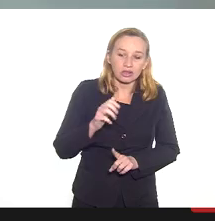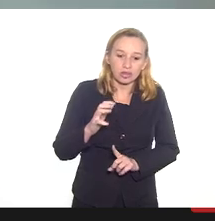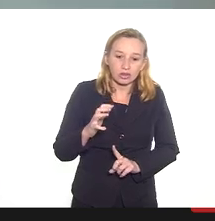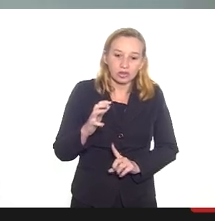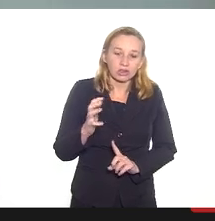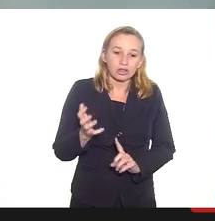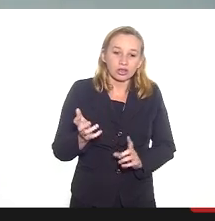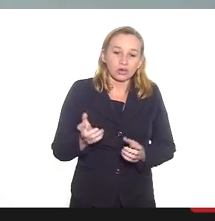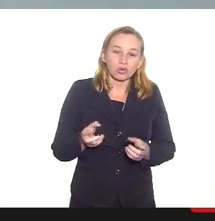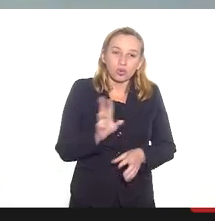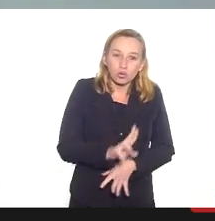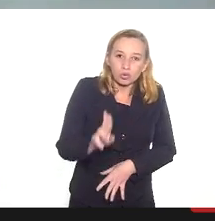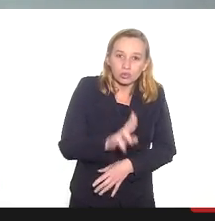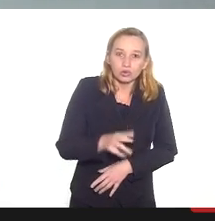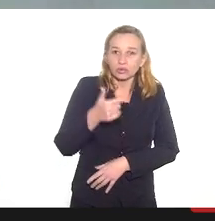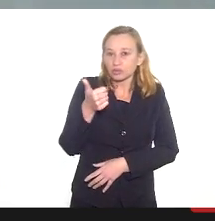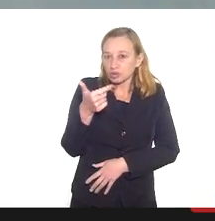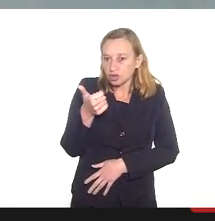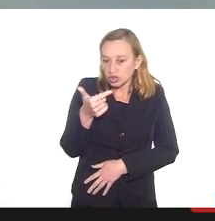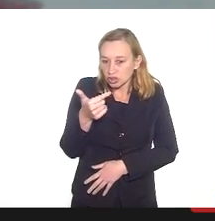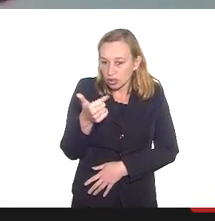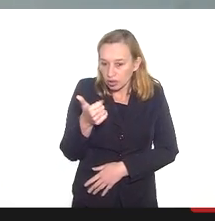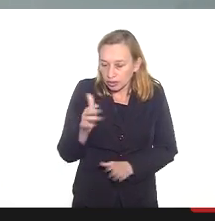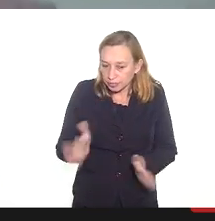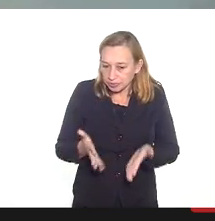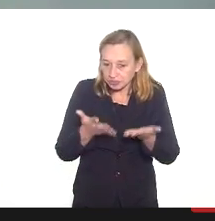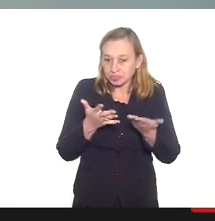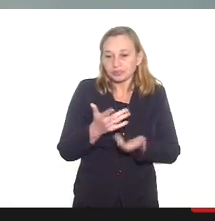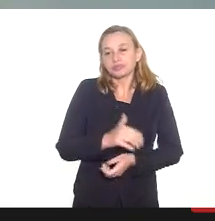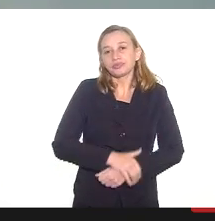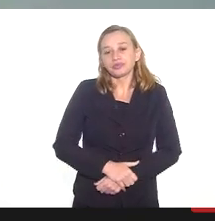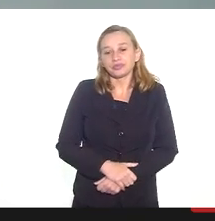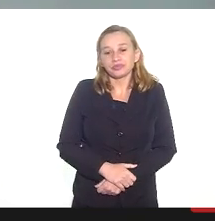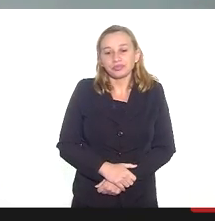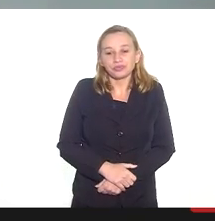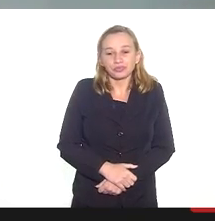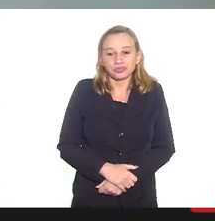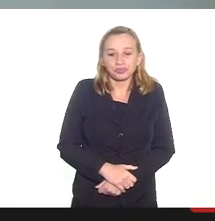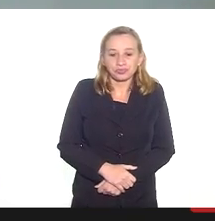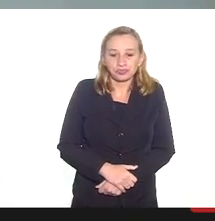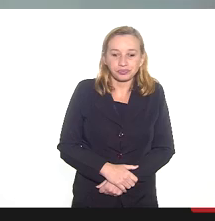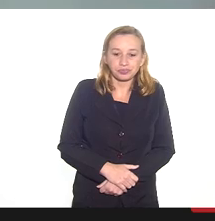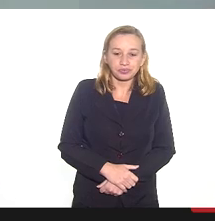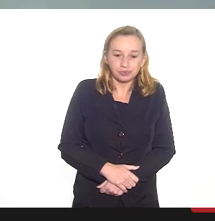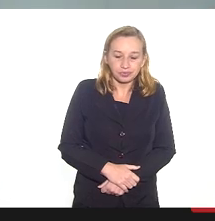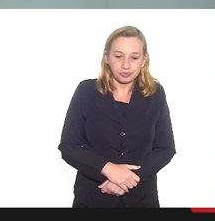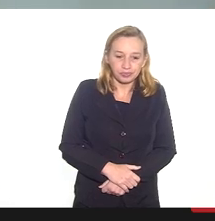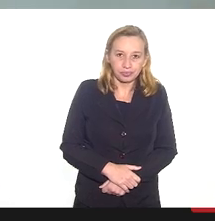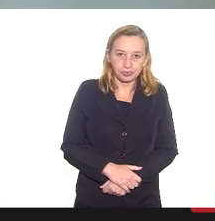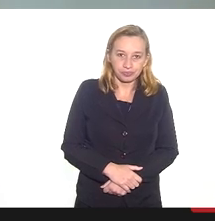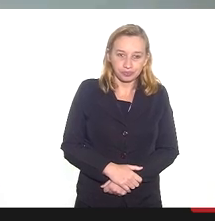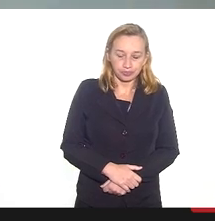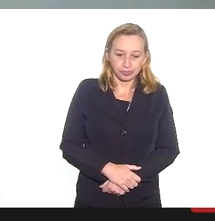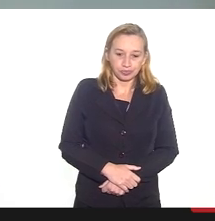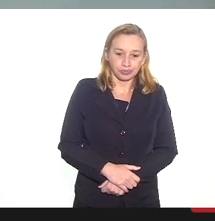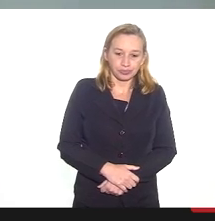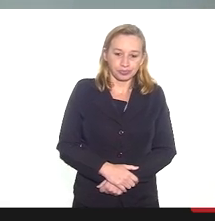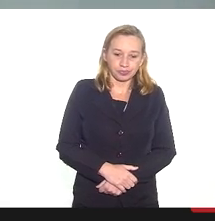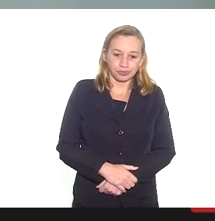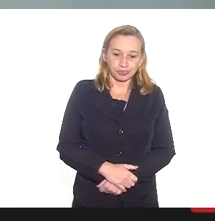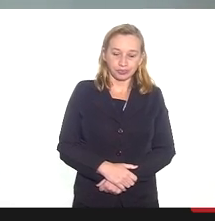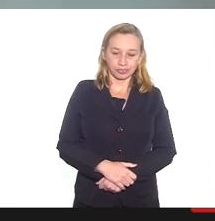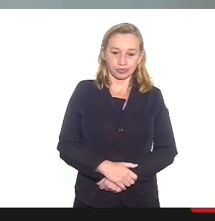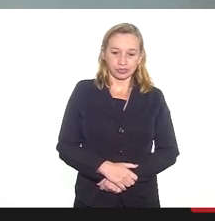de armas, estimulada pela liberação mais, cada vez maior da possibilidade de